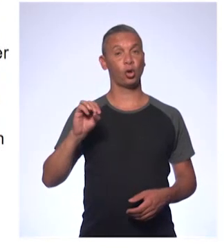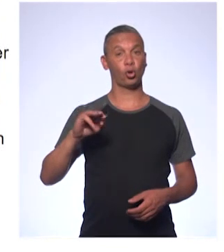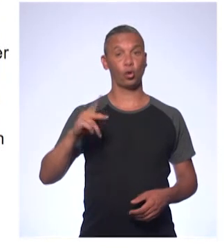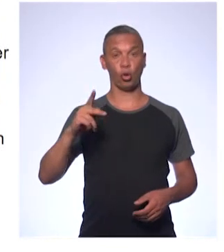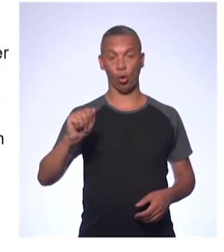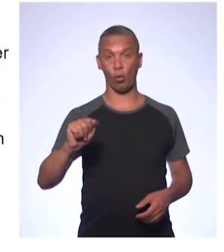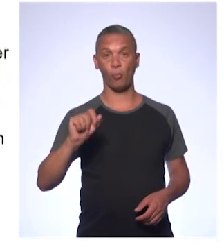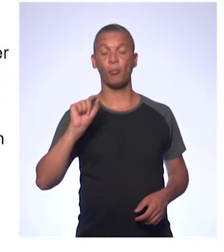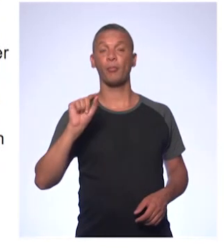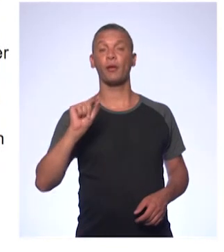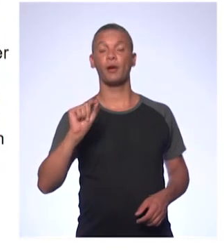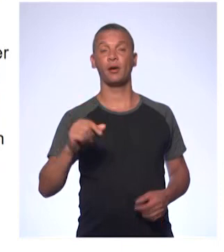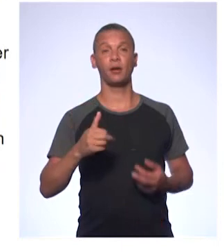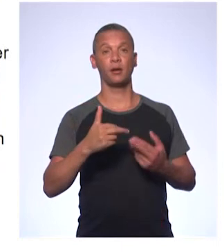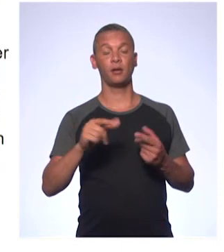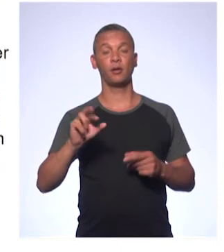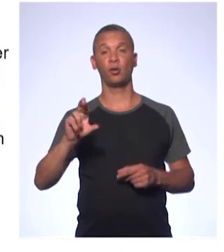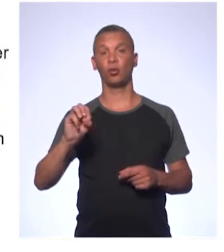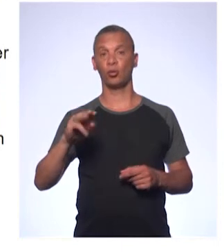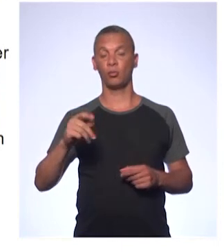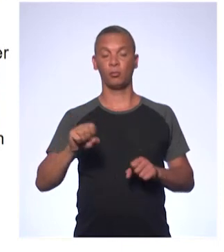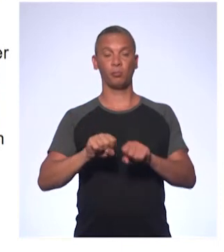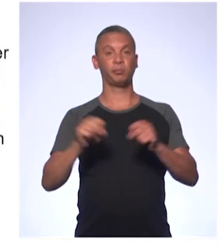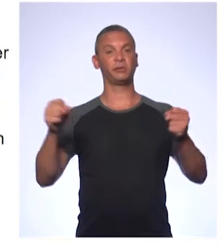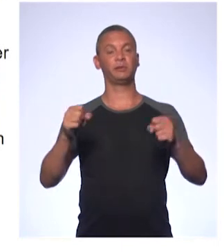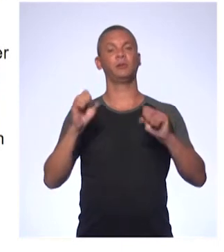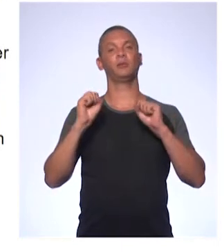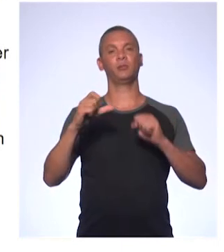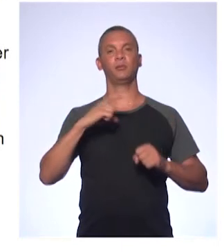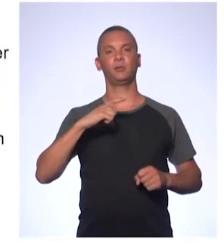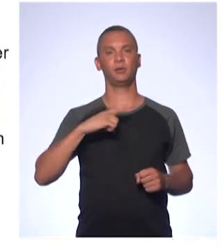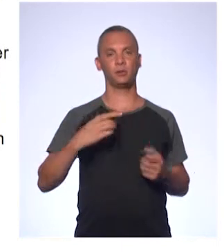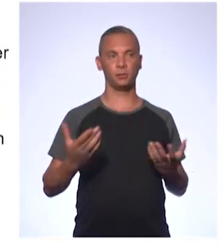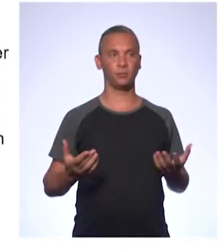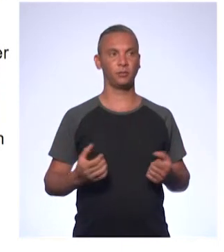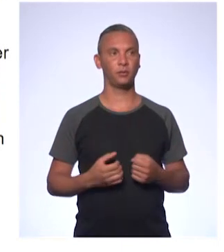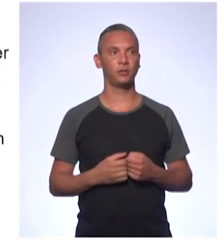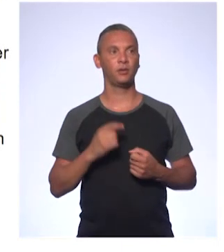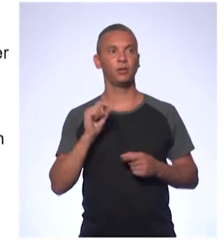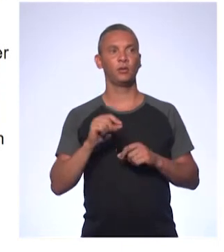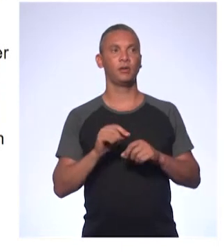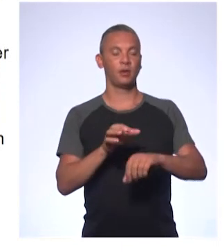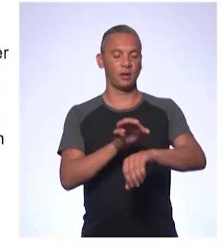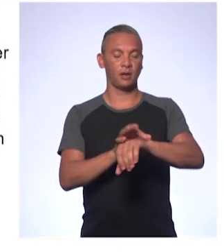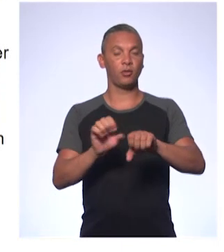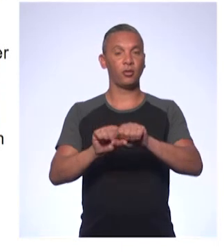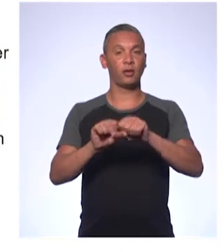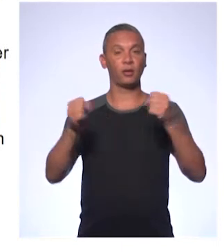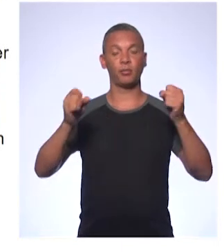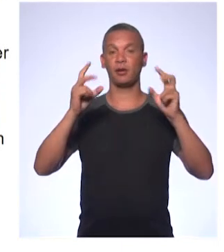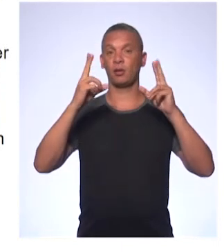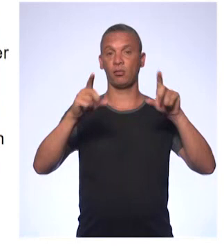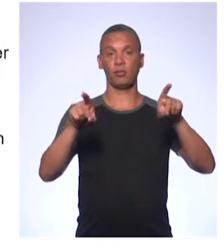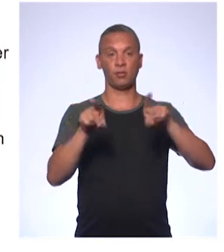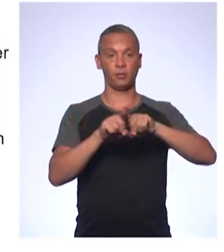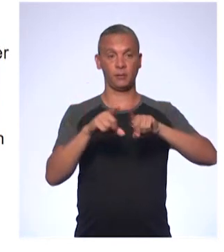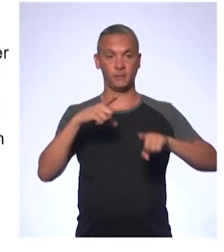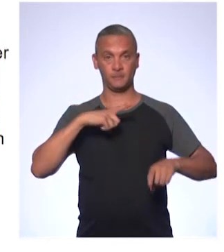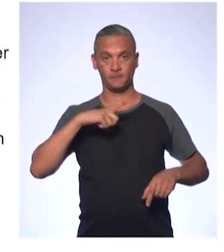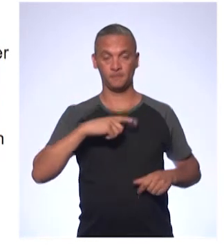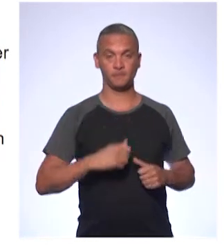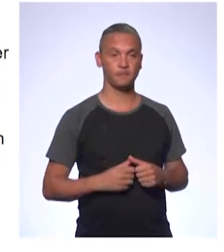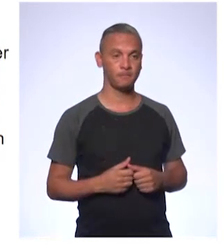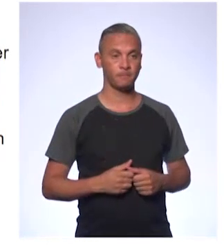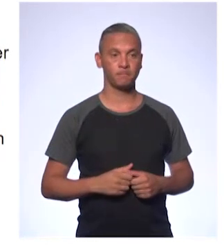no português. Então, tem muitas coisas que a gente consegue deduzir, né? Romper, romper ou quebrar, né? Nesse sentido.